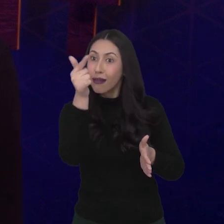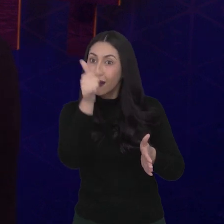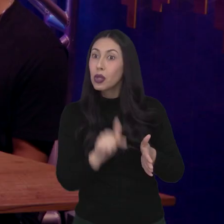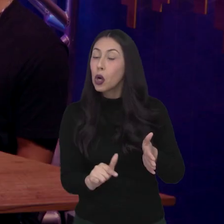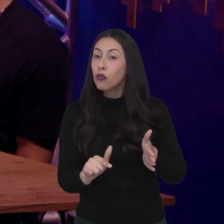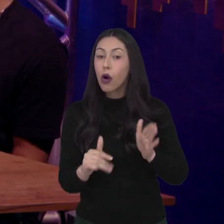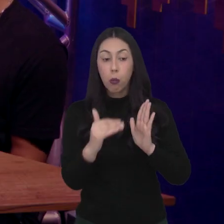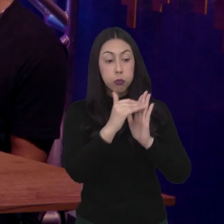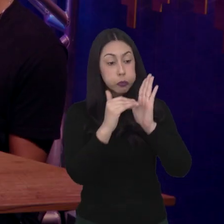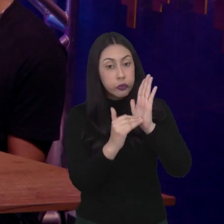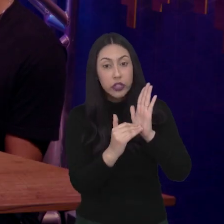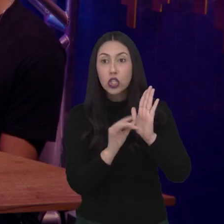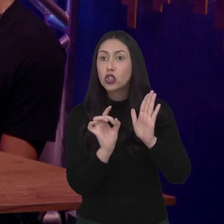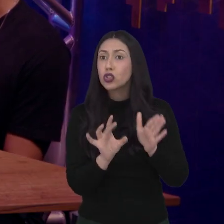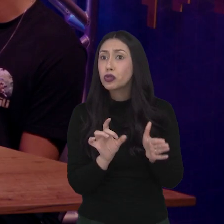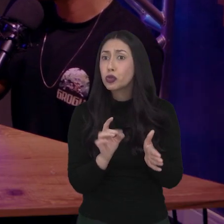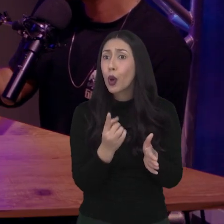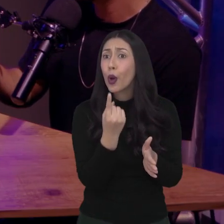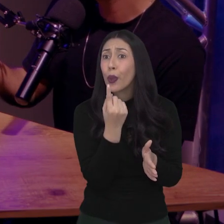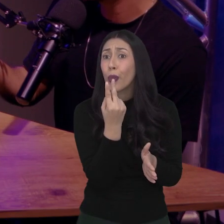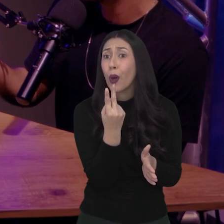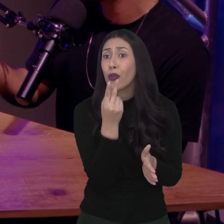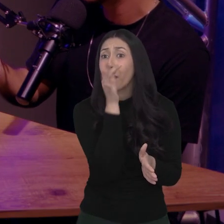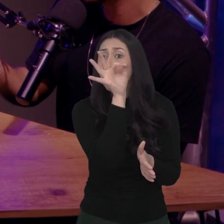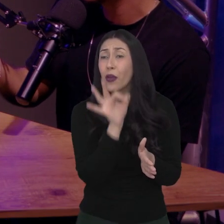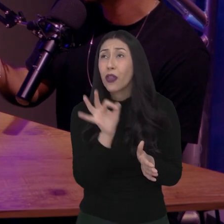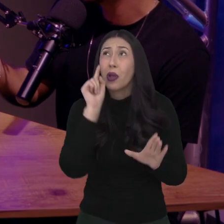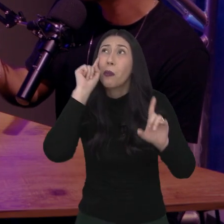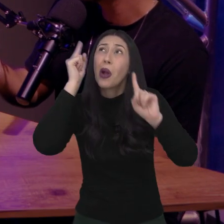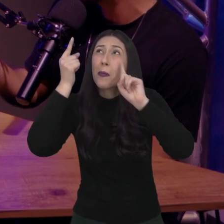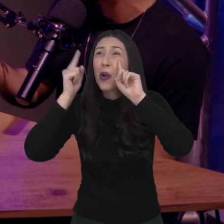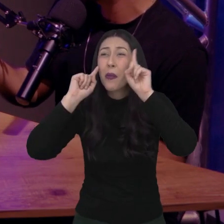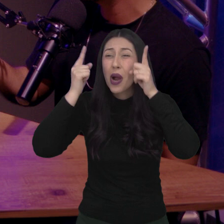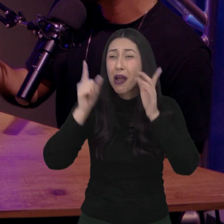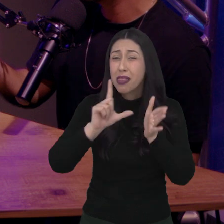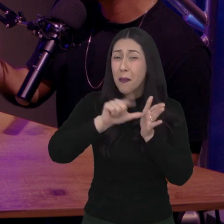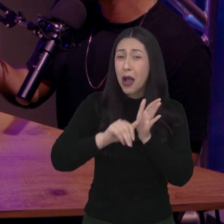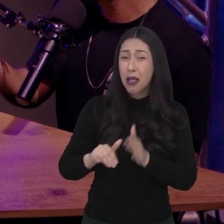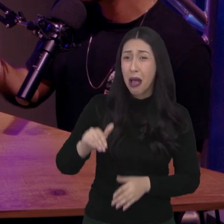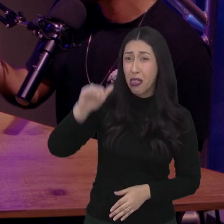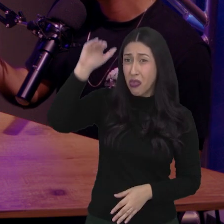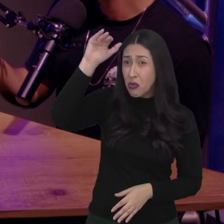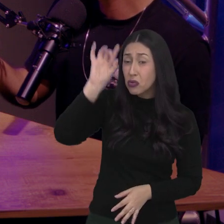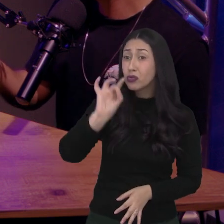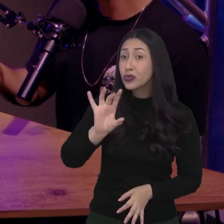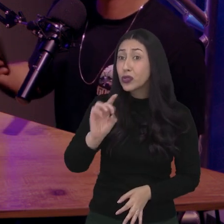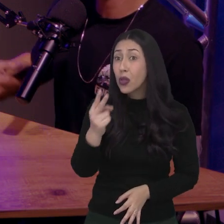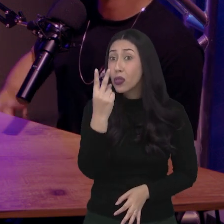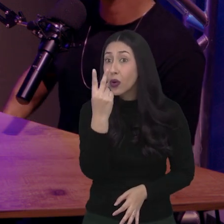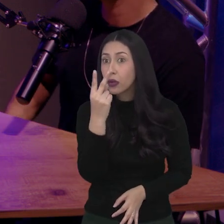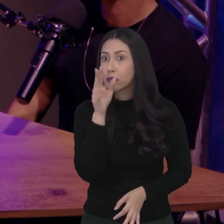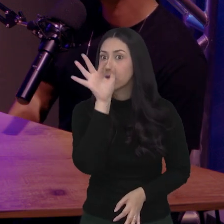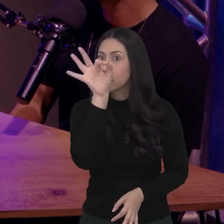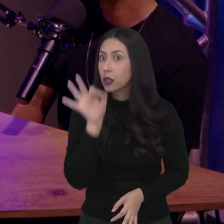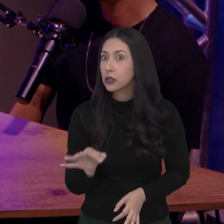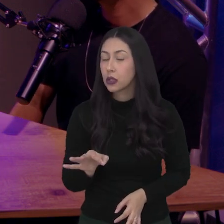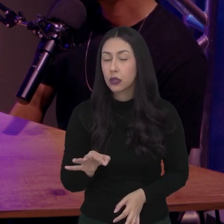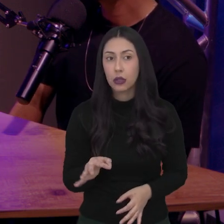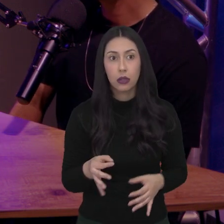o estudo e apenas 12% delas permaneceram criativas e na vida adulta, 2%